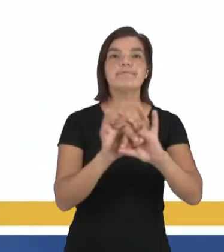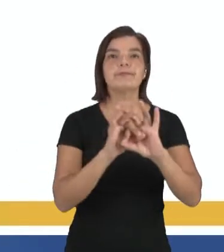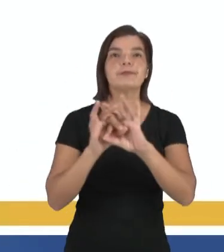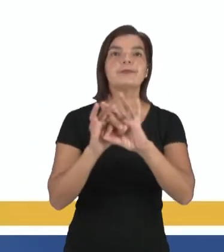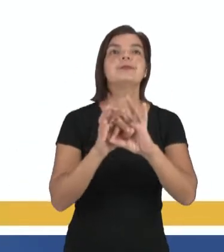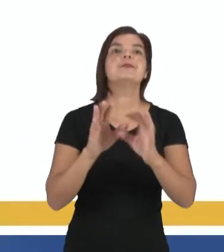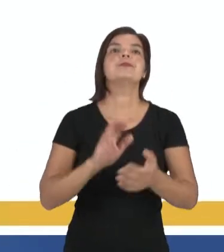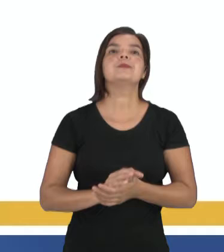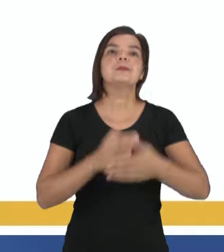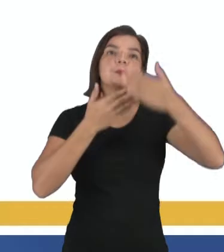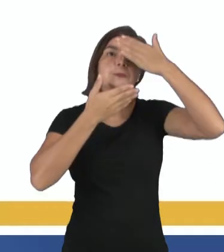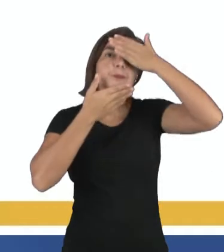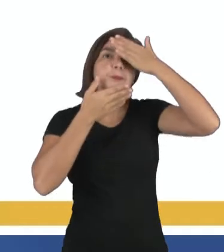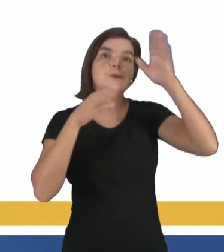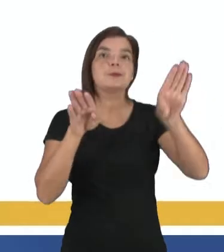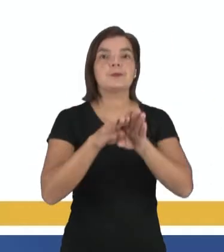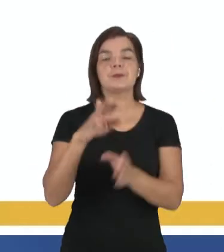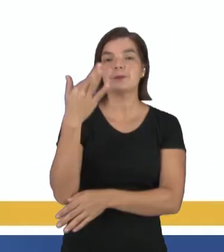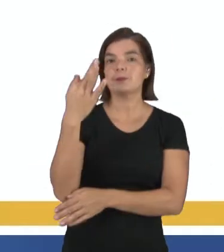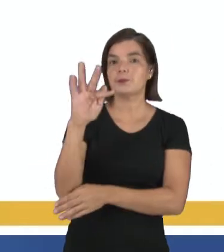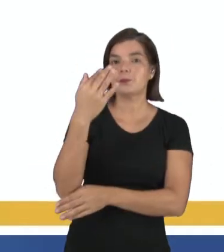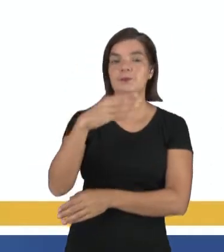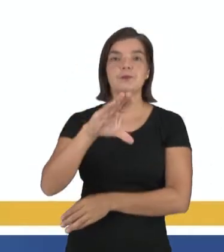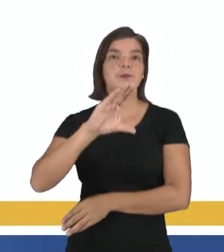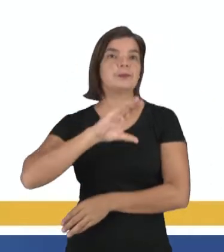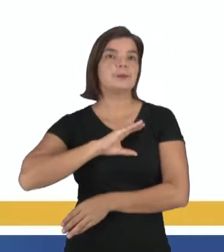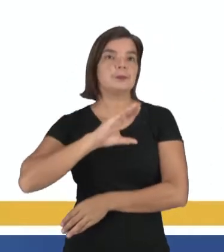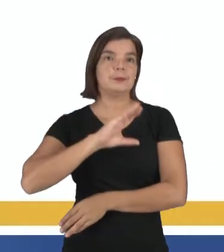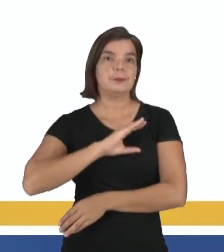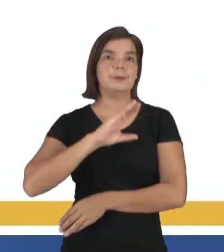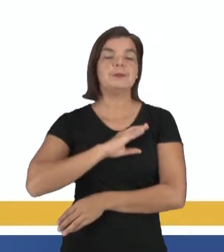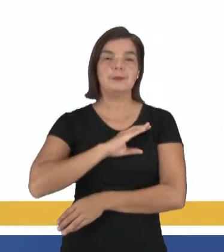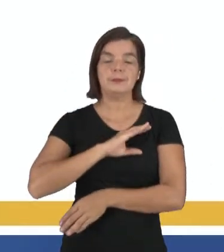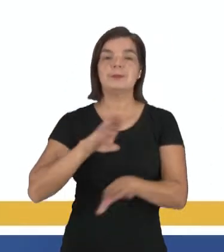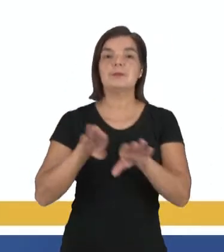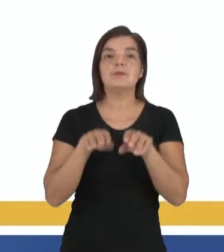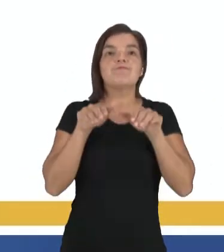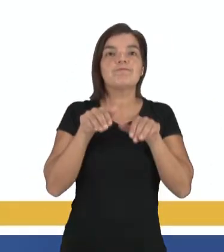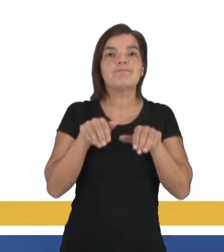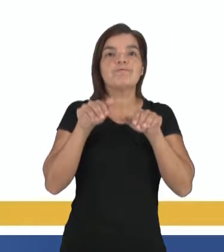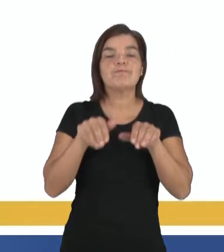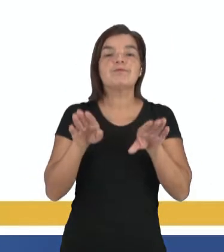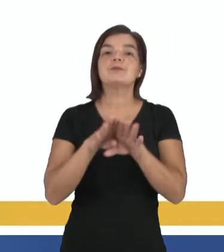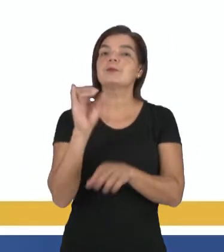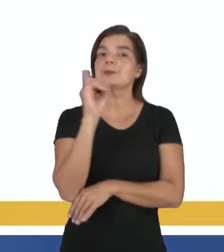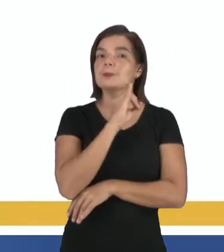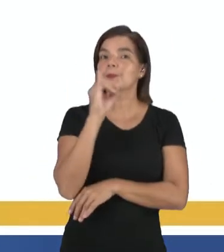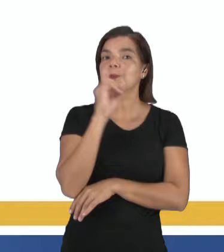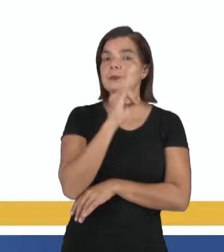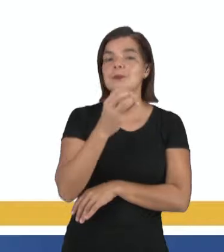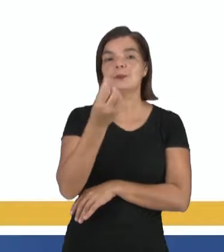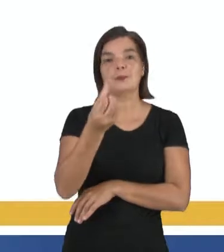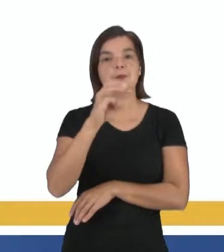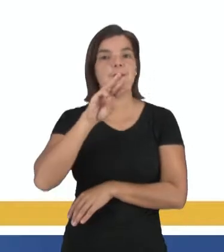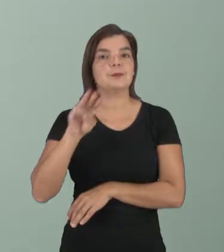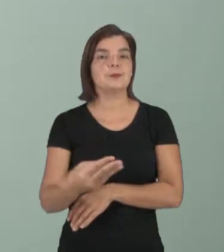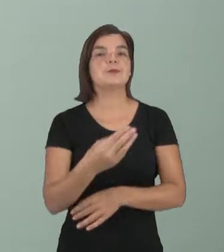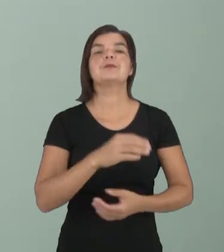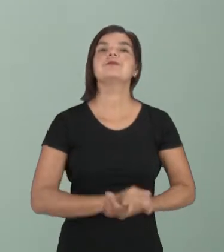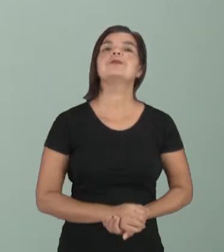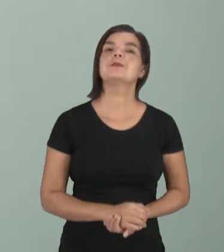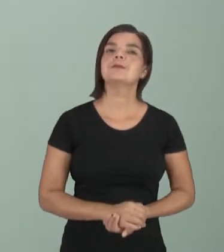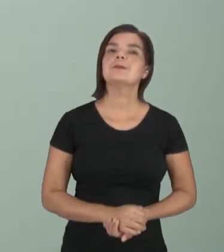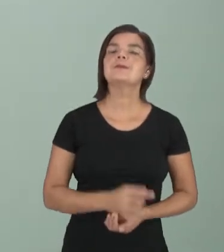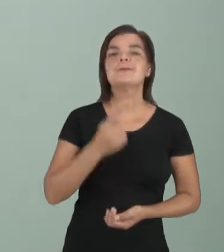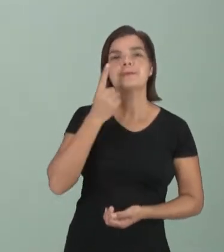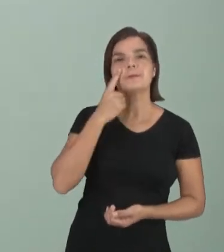Árabes Unidos, 9 milhões, França, Canadá e Austrália, 8 milhões cada um, e Itália com 6 milhões. E